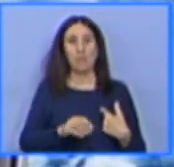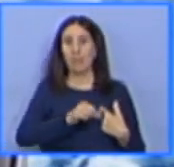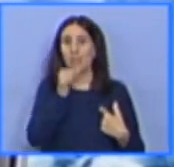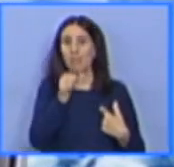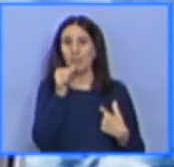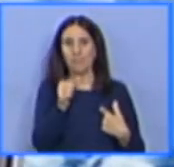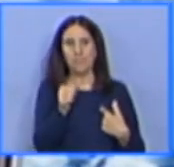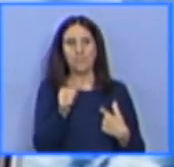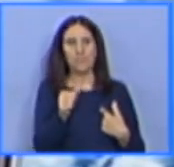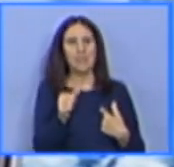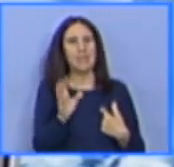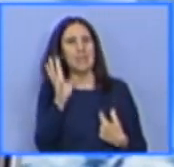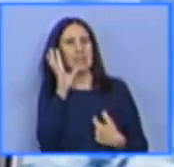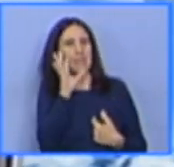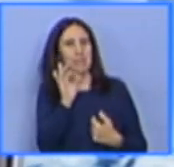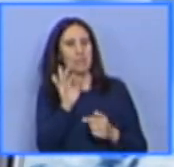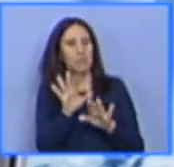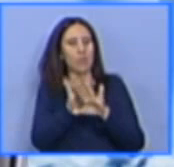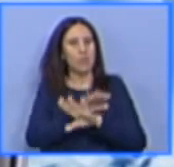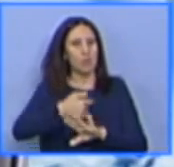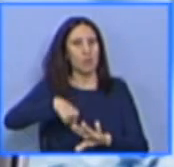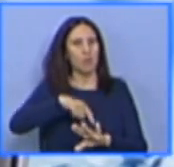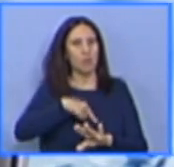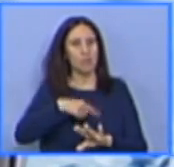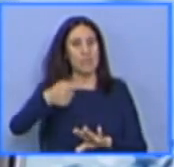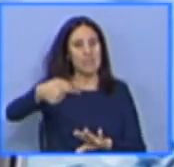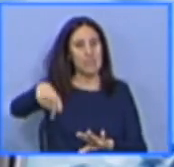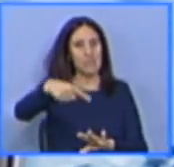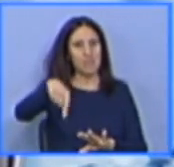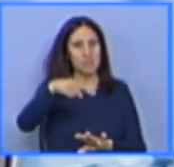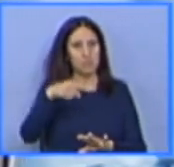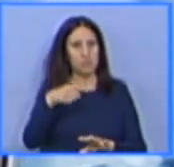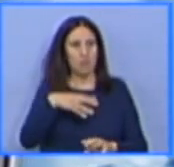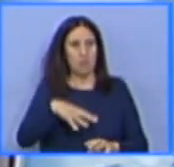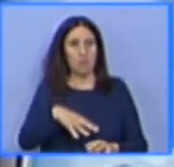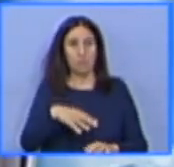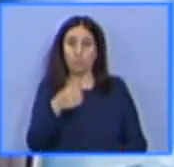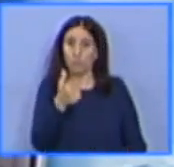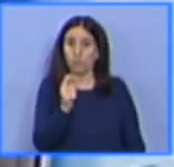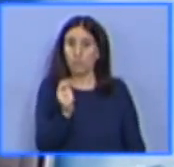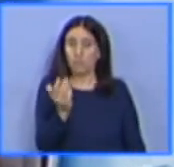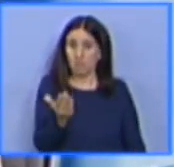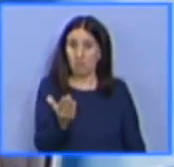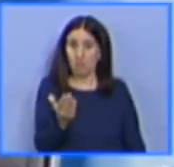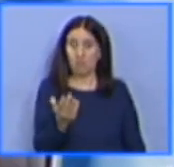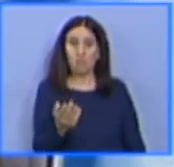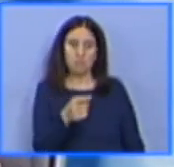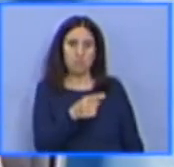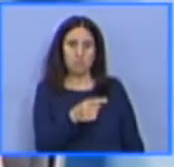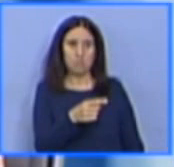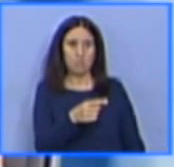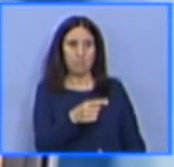nos tem tentado induzir, portanto, eles querem, no caso aqui o Bloco de Esquerda e também o PAN